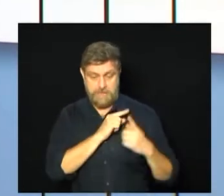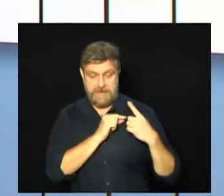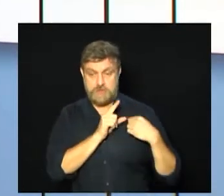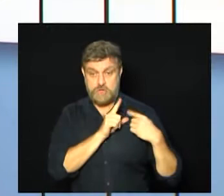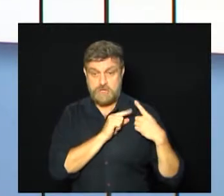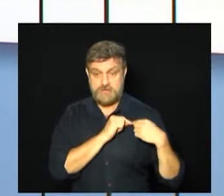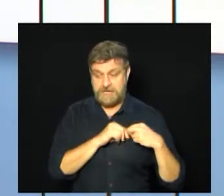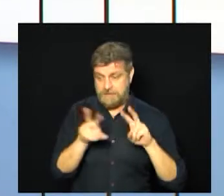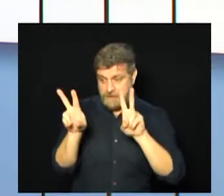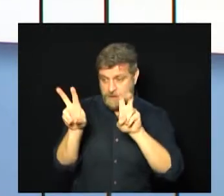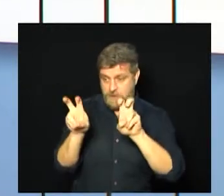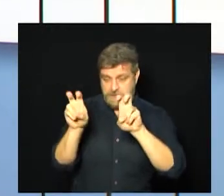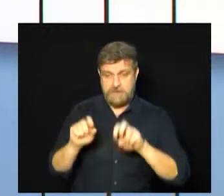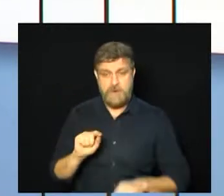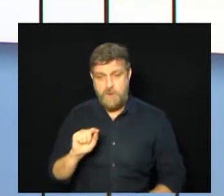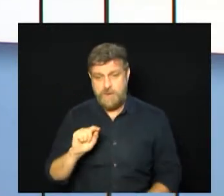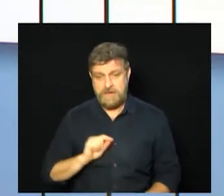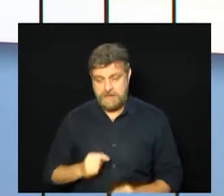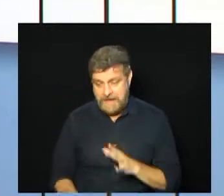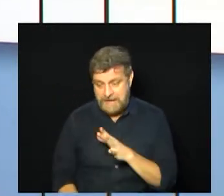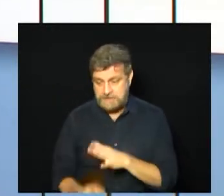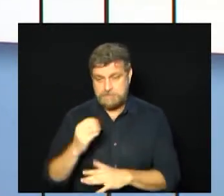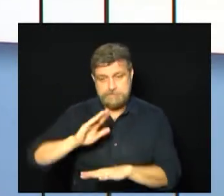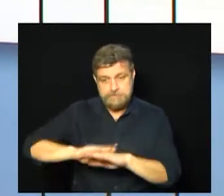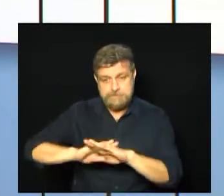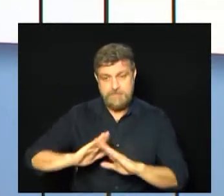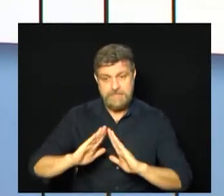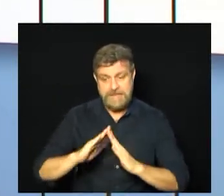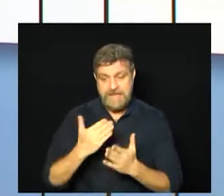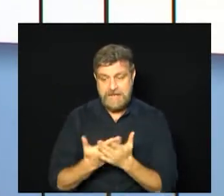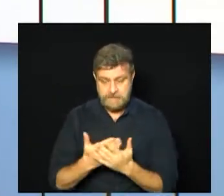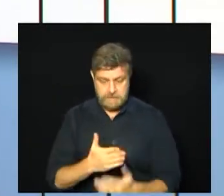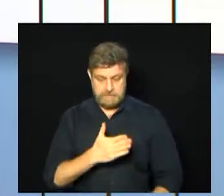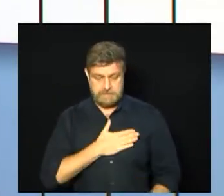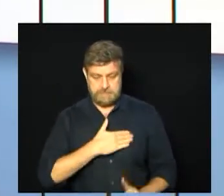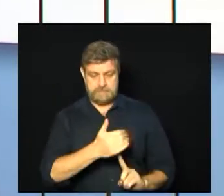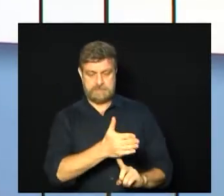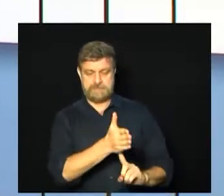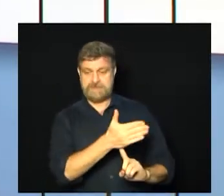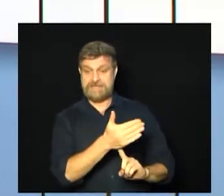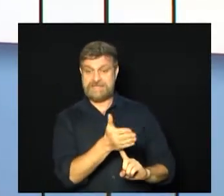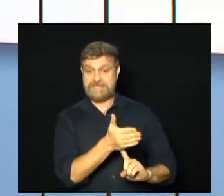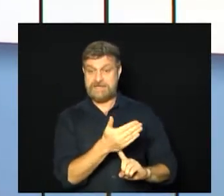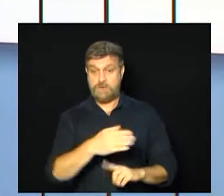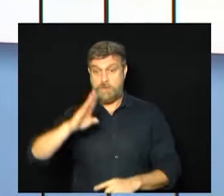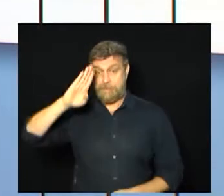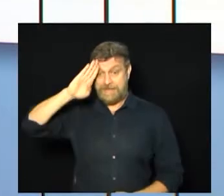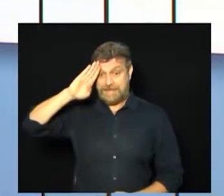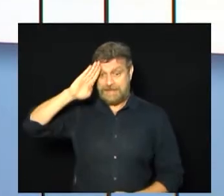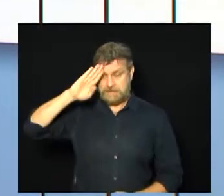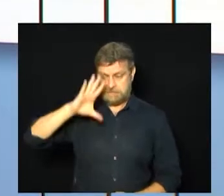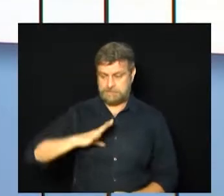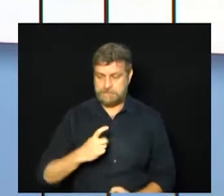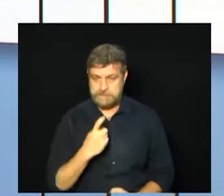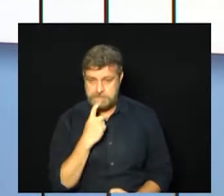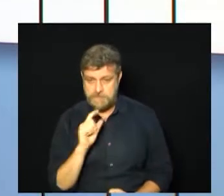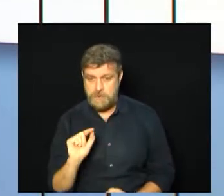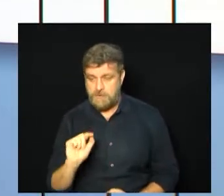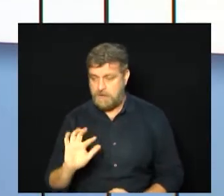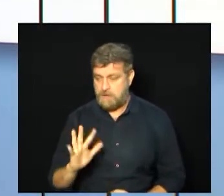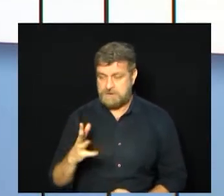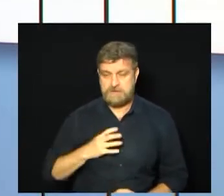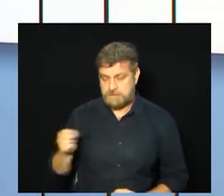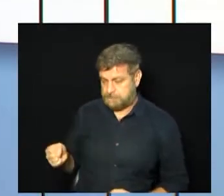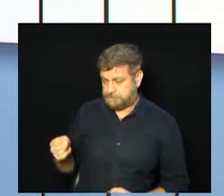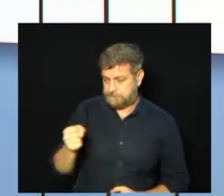que trata da implantação de uma escola cívico-militar aqui na cidade de Campinas. Desta vez, o grupo